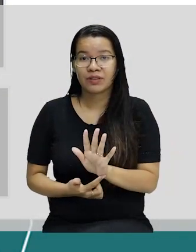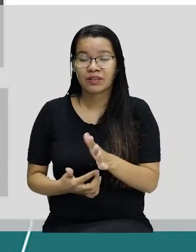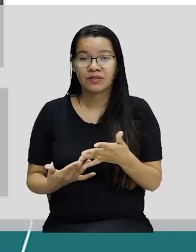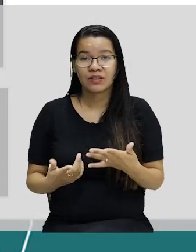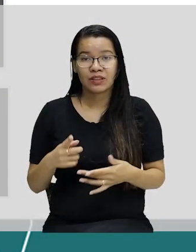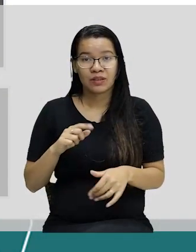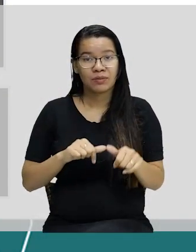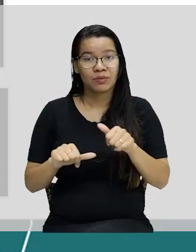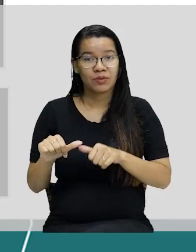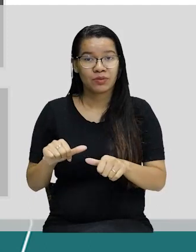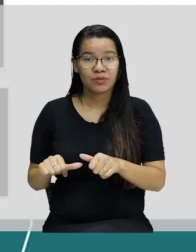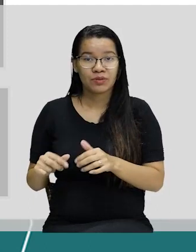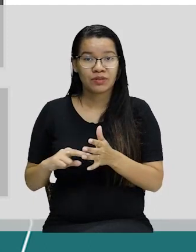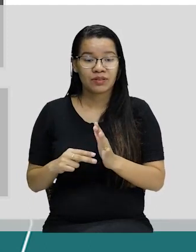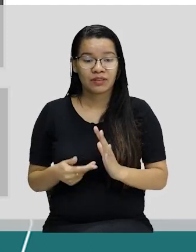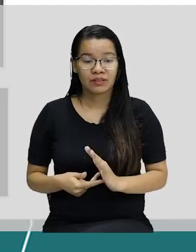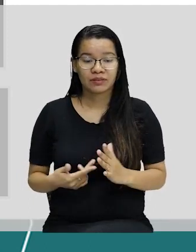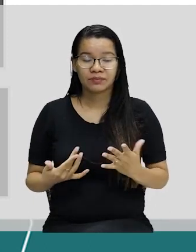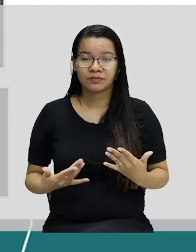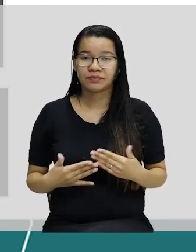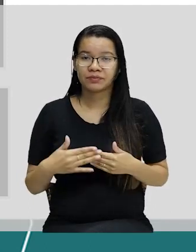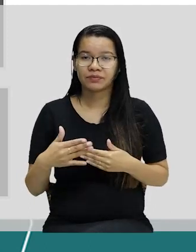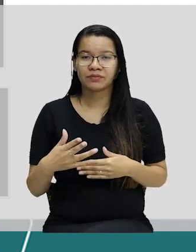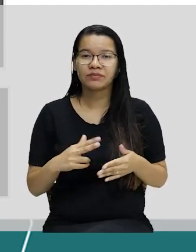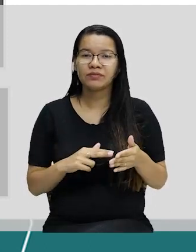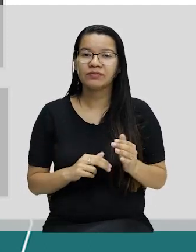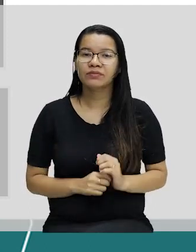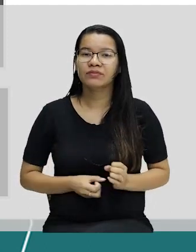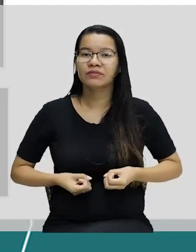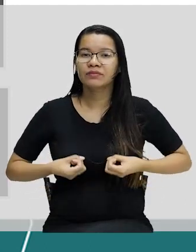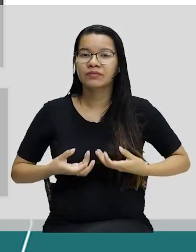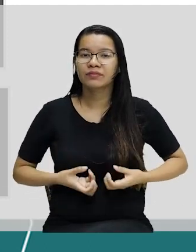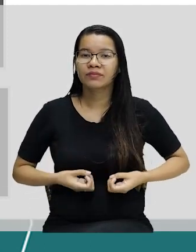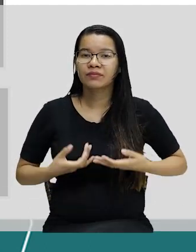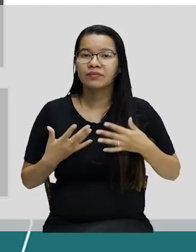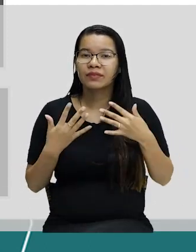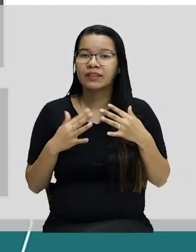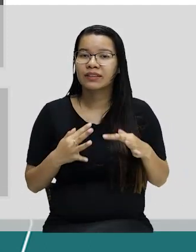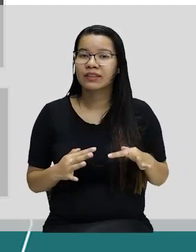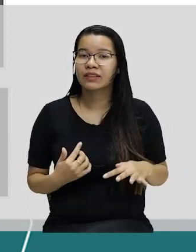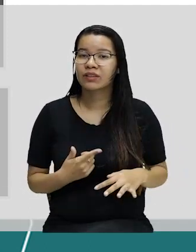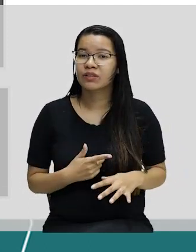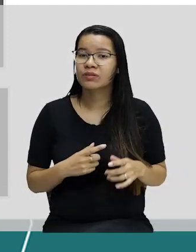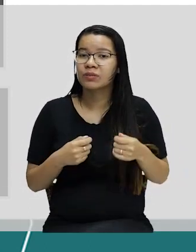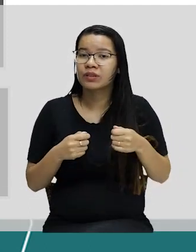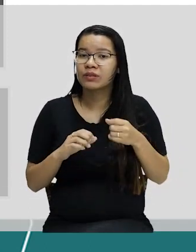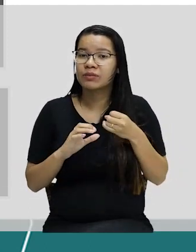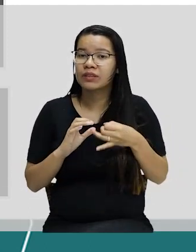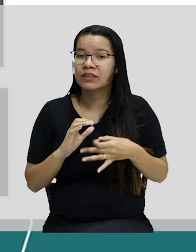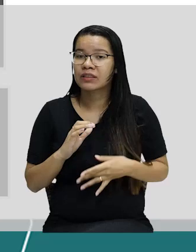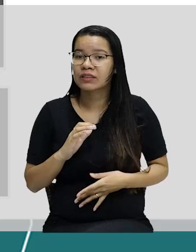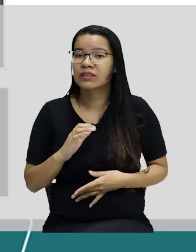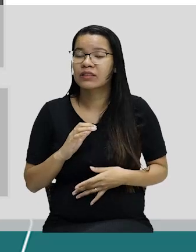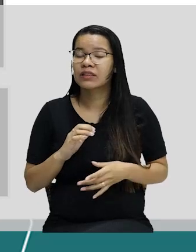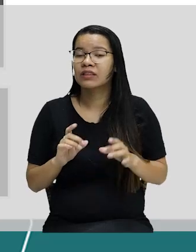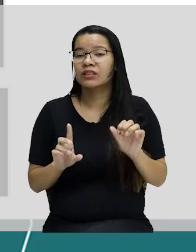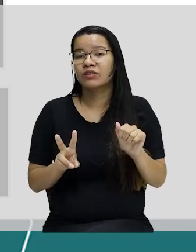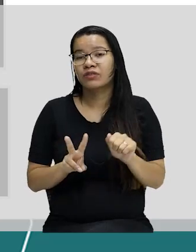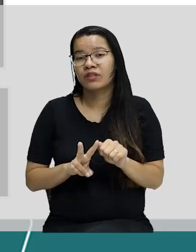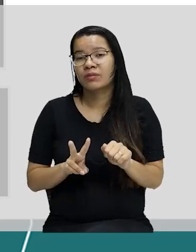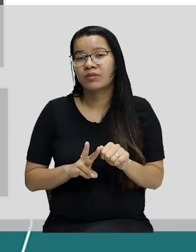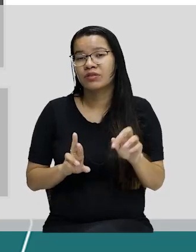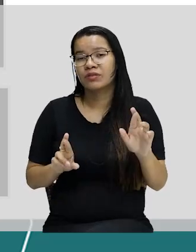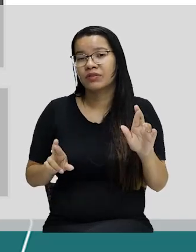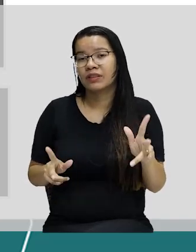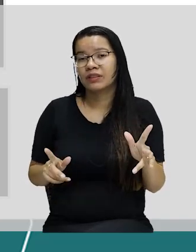com o significado que os advérbios expressam na sentença, nós podemos classificar os advérbios de diferentes formas. Então, eu